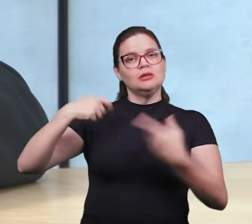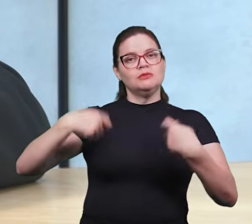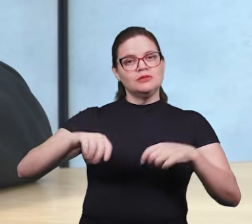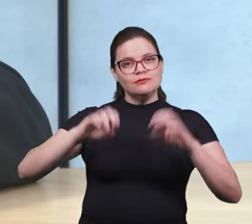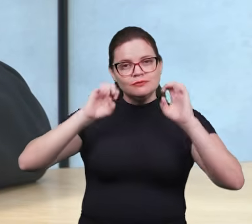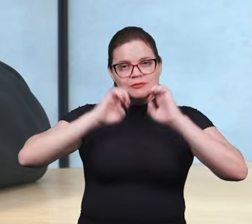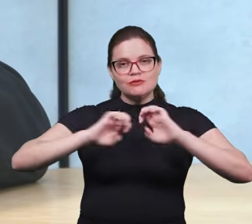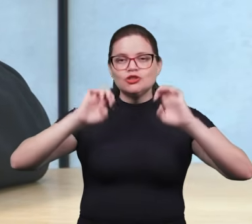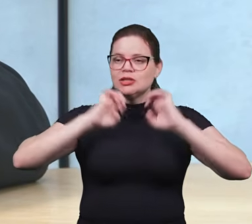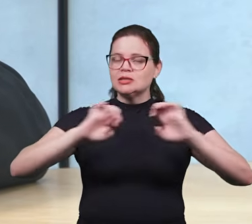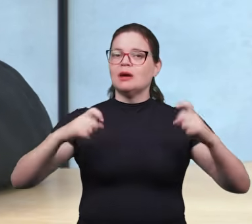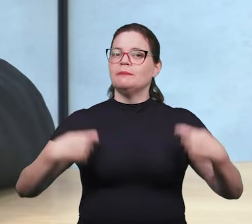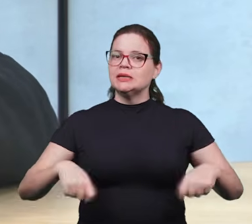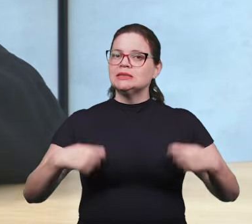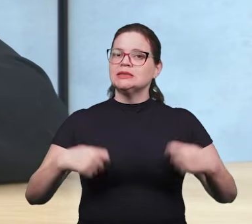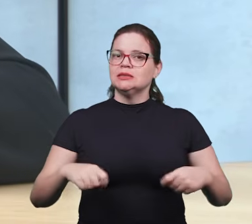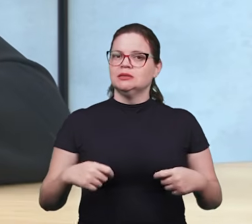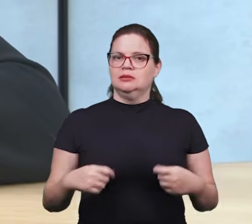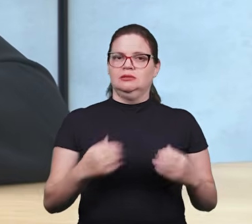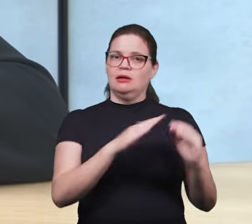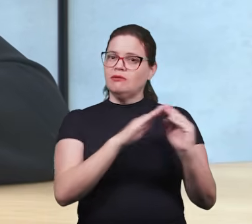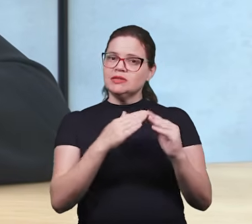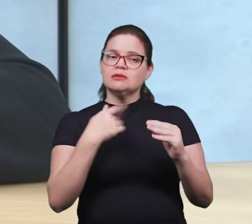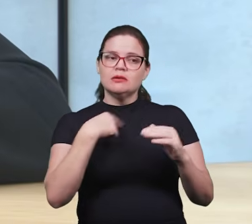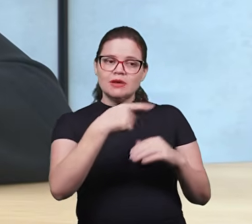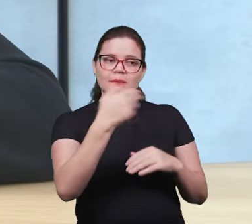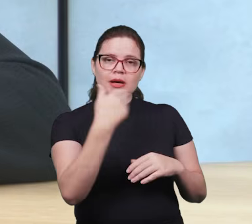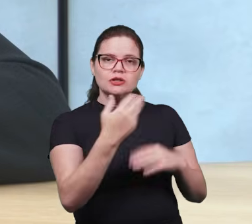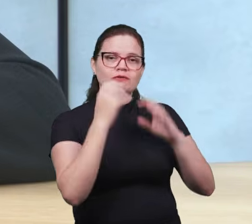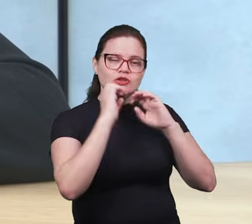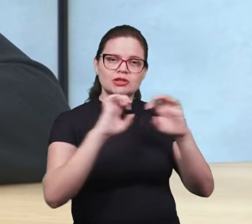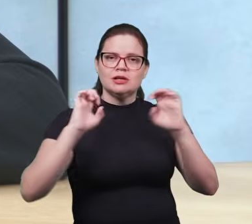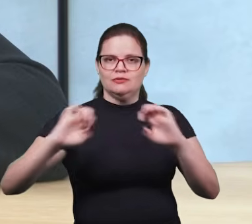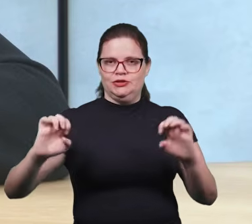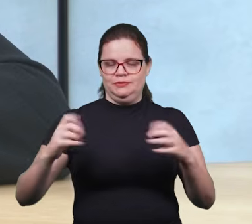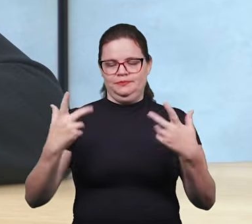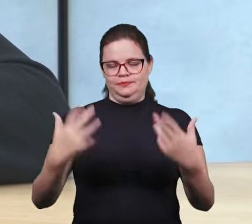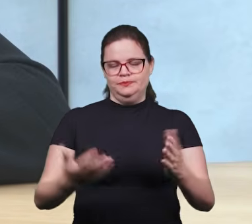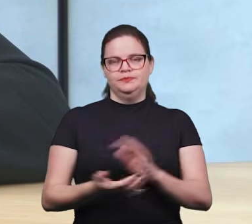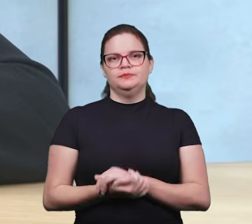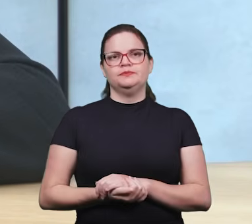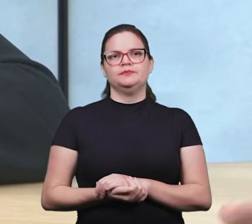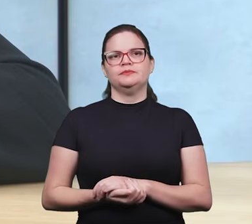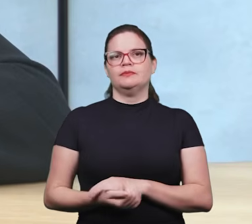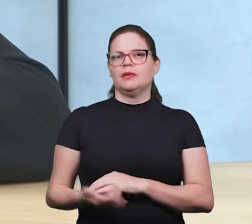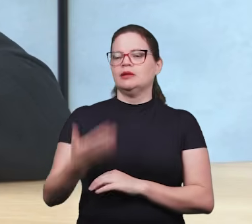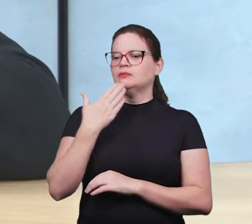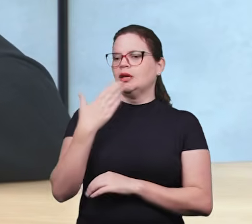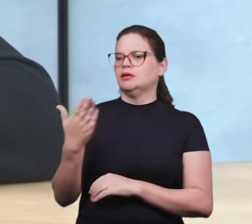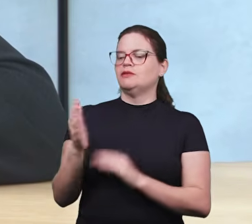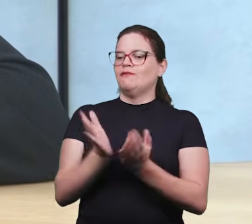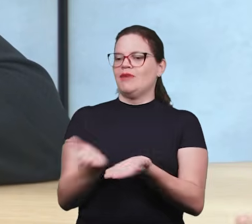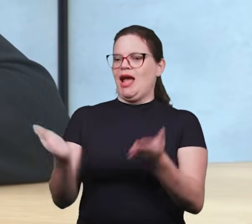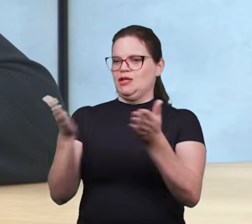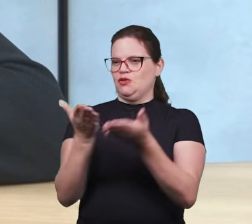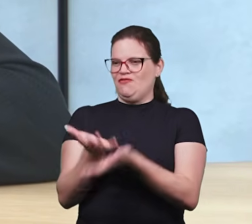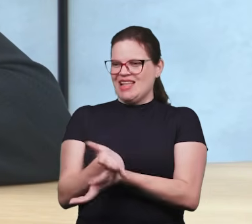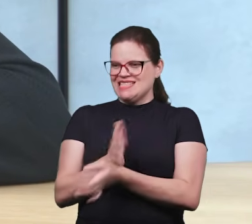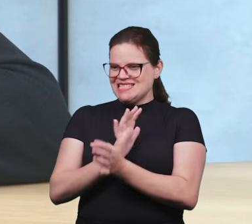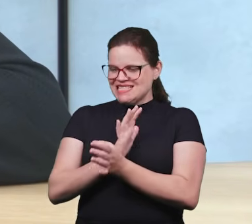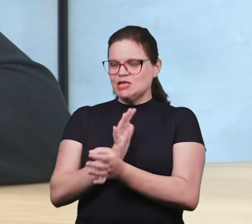intensamente a evangelização. Então, aqui, quando ele fala pede vaso emprestado, está falando de